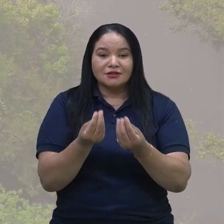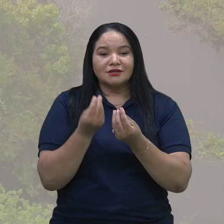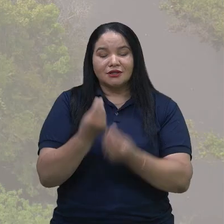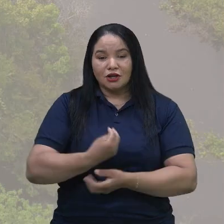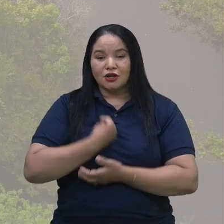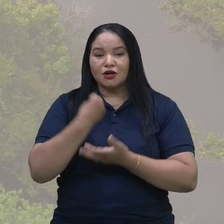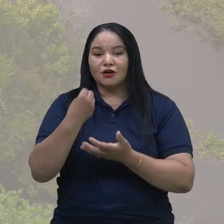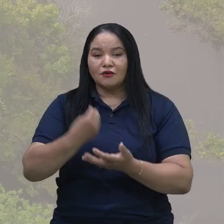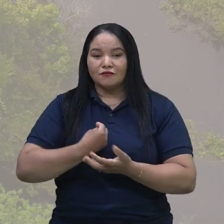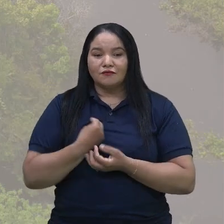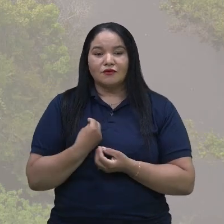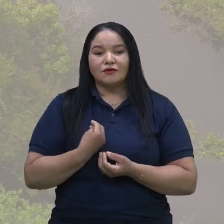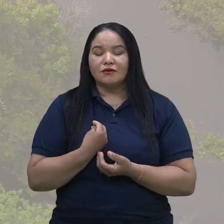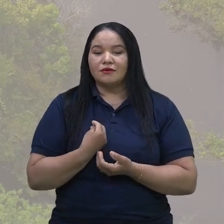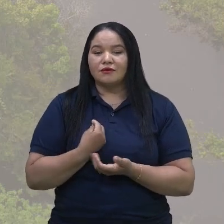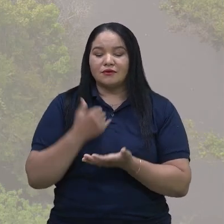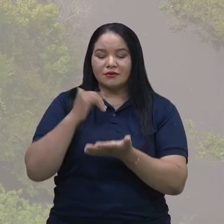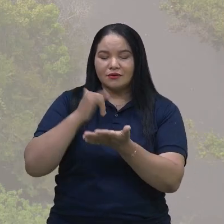vida.